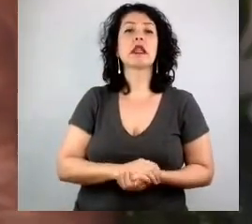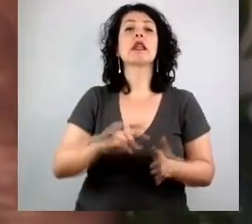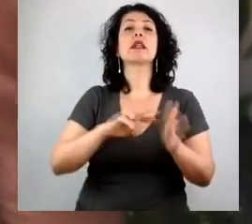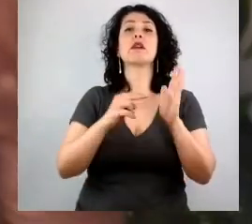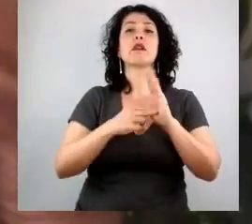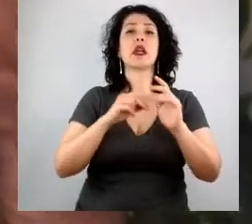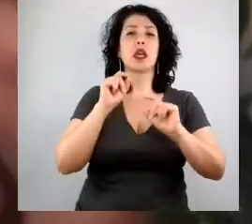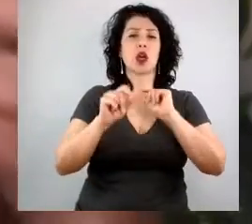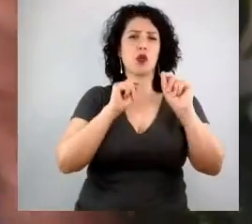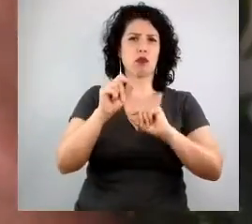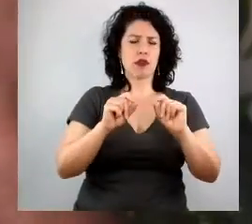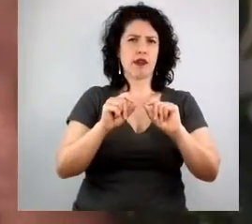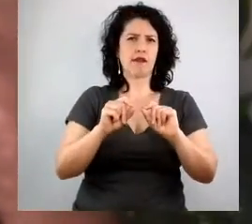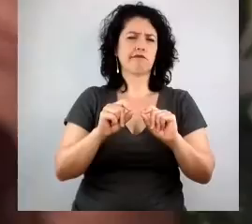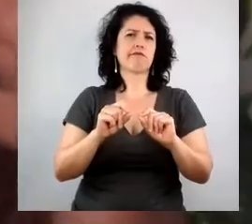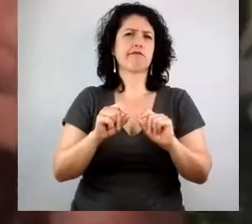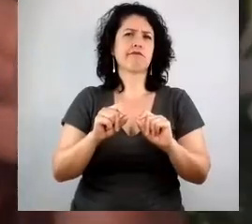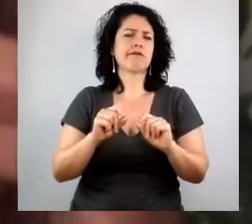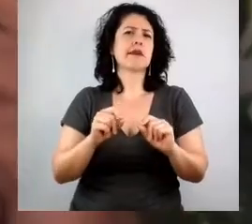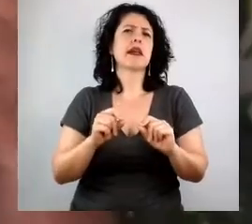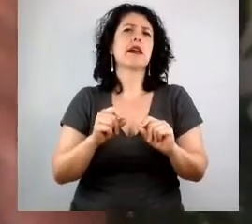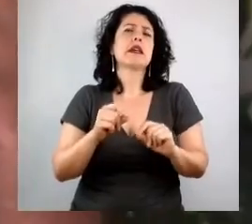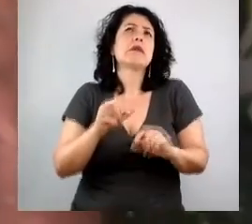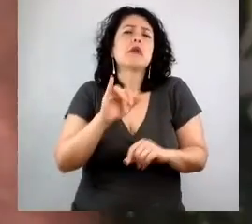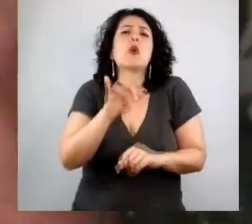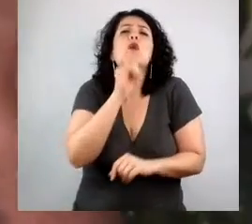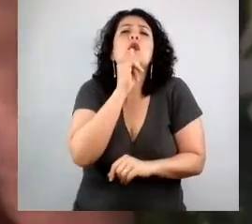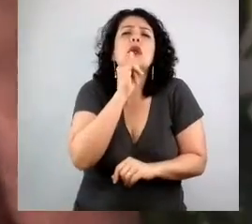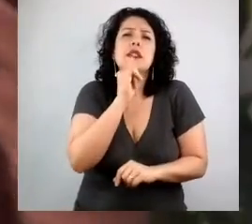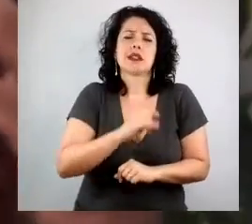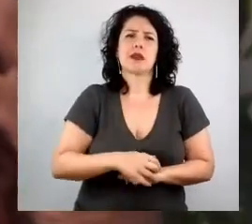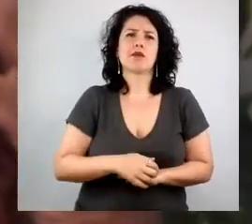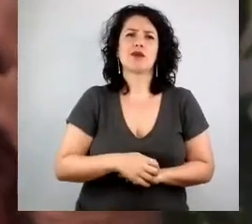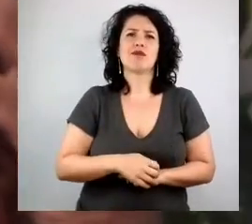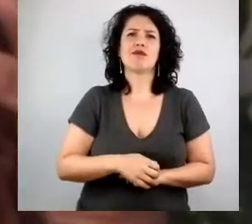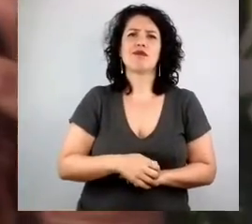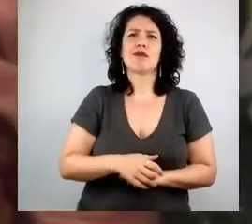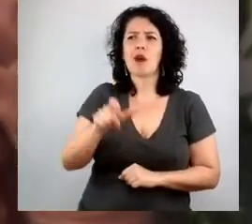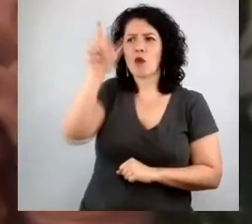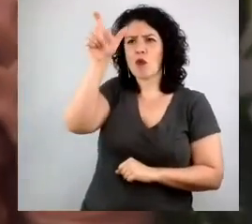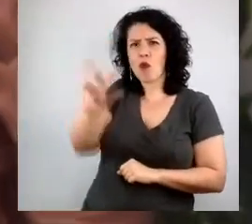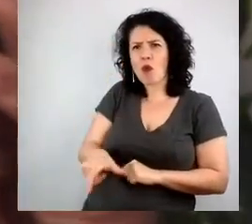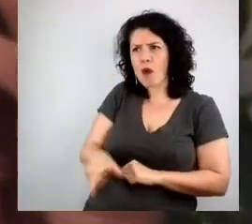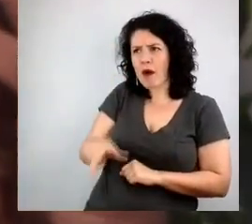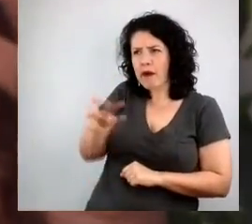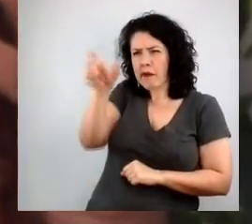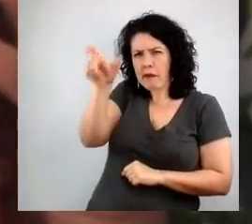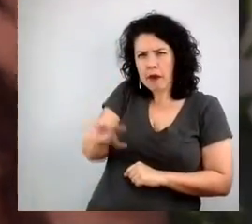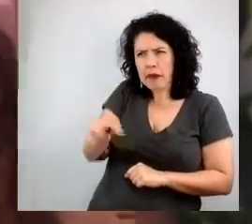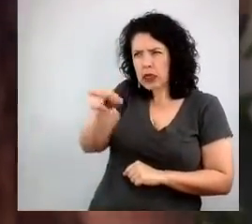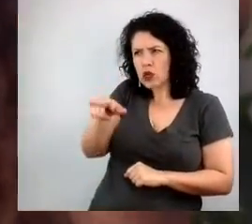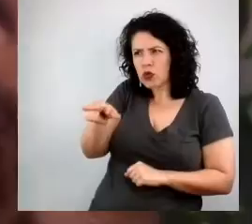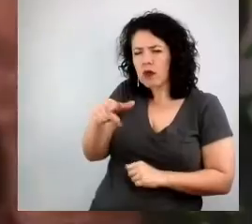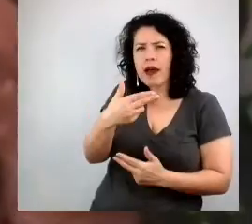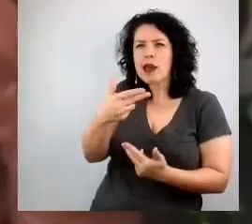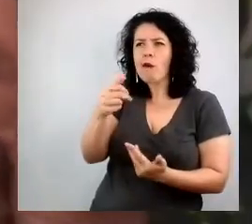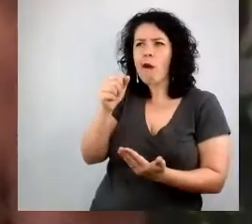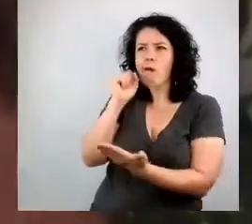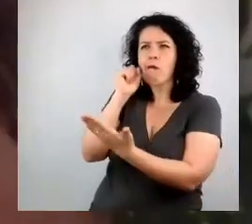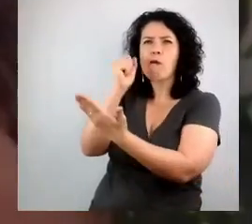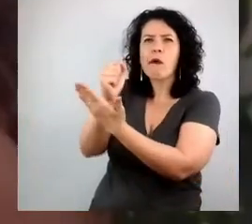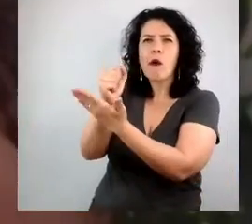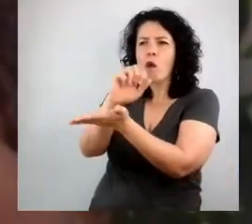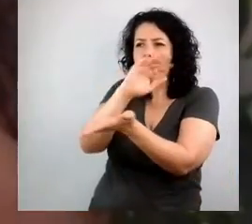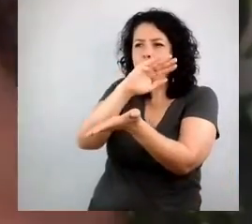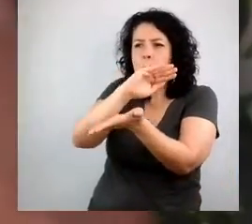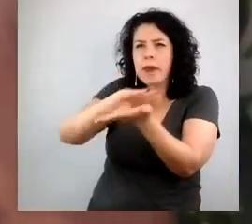que representa essa morte simbólica, subjetiva, que a população negra sofreu e sofre,